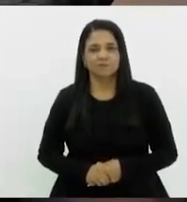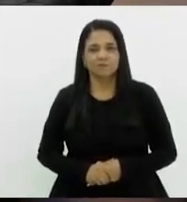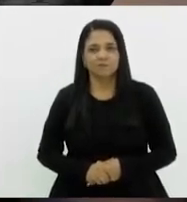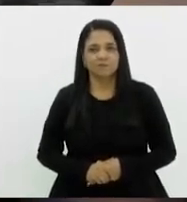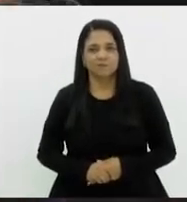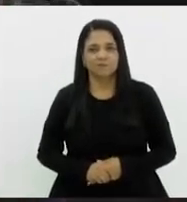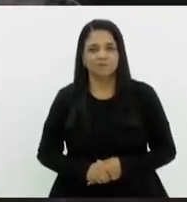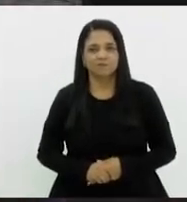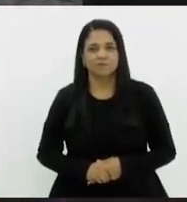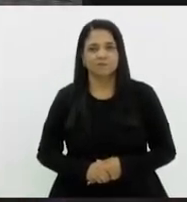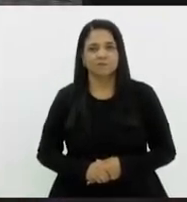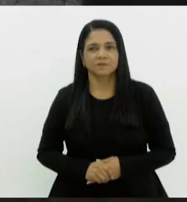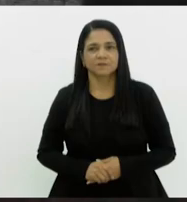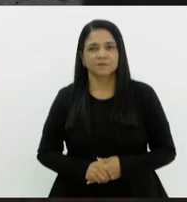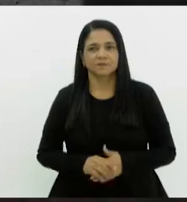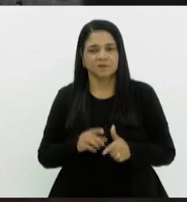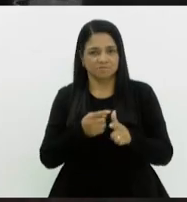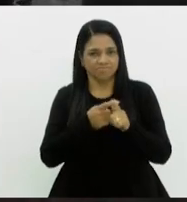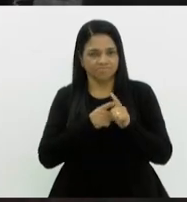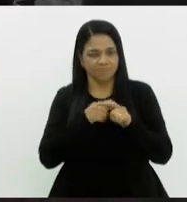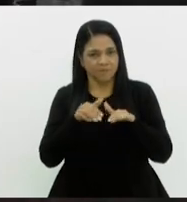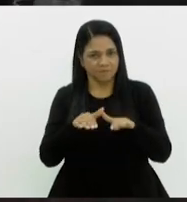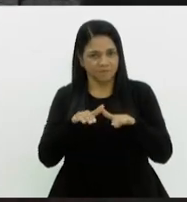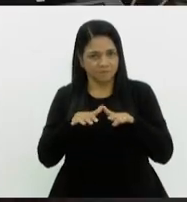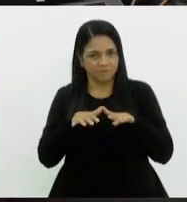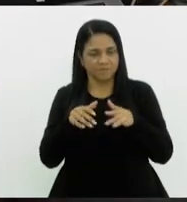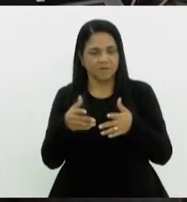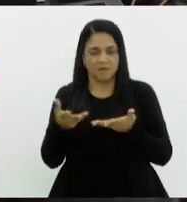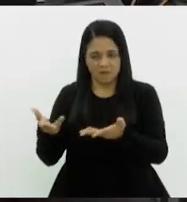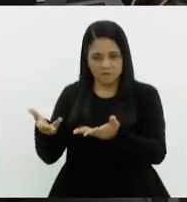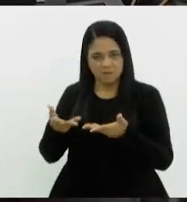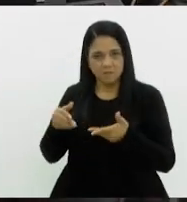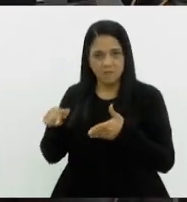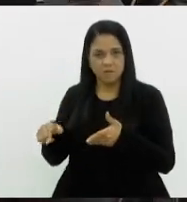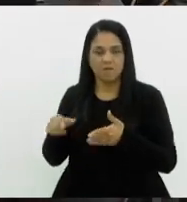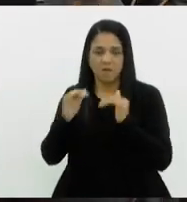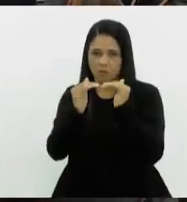Suspender a sessão por alguns minutos para a gente receber a autoridade.